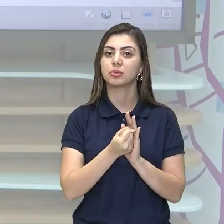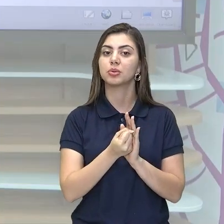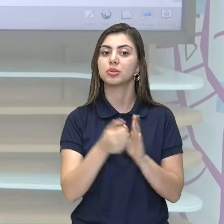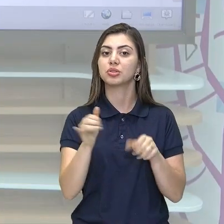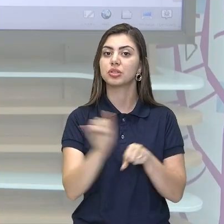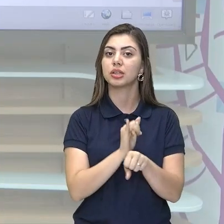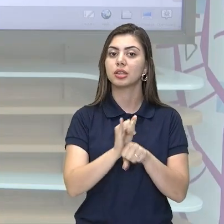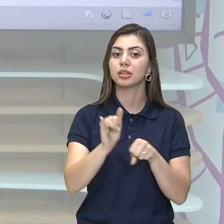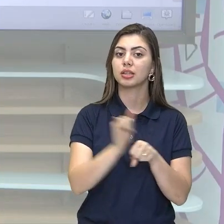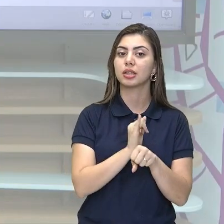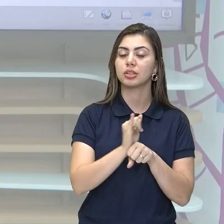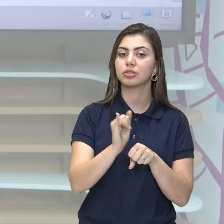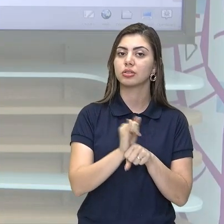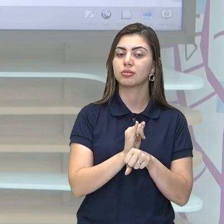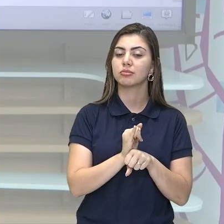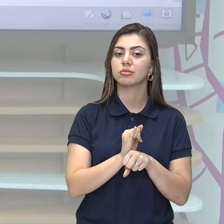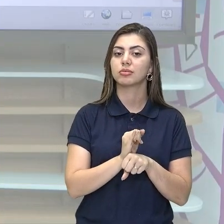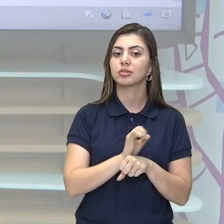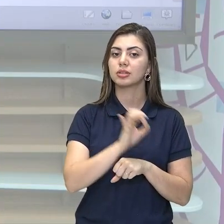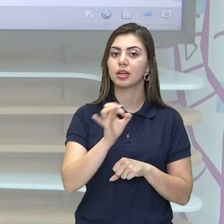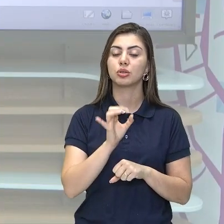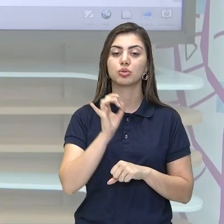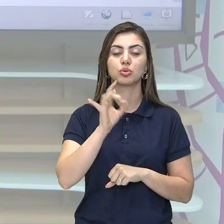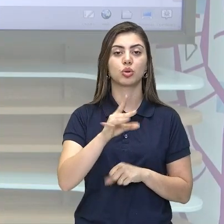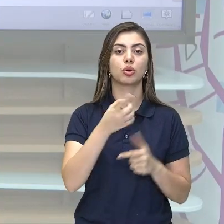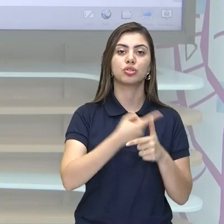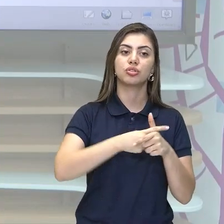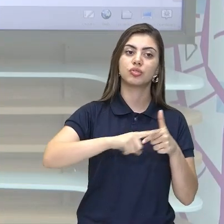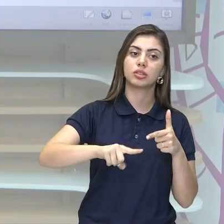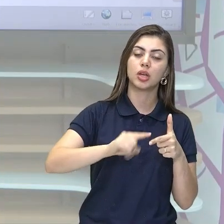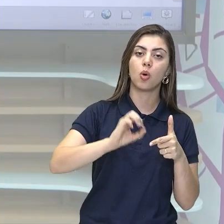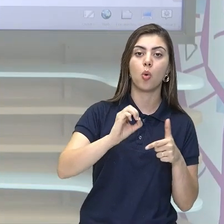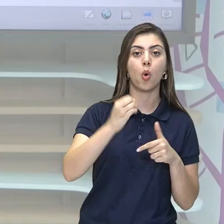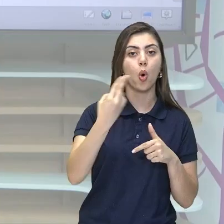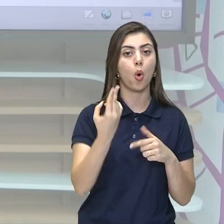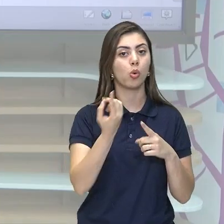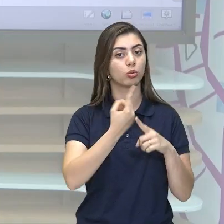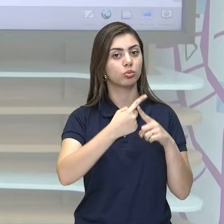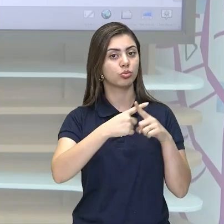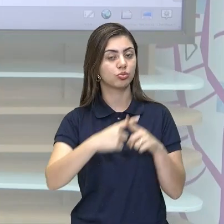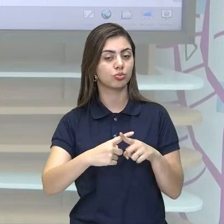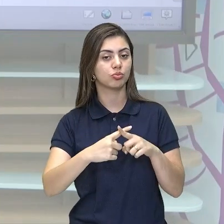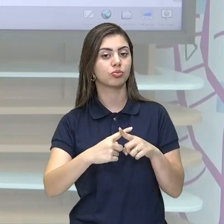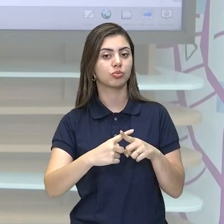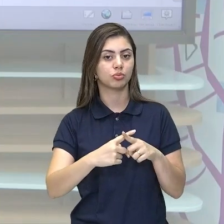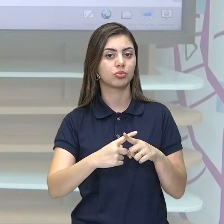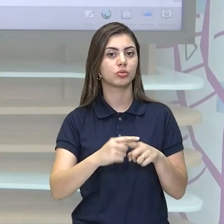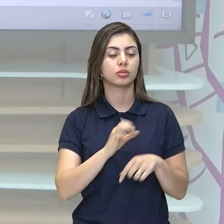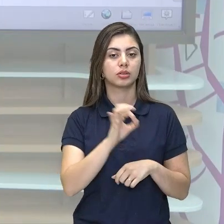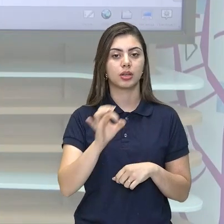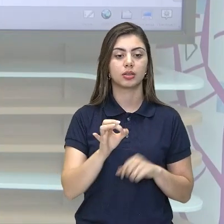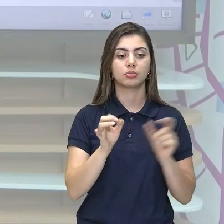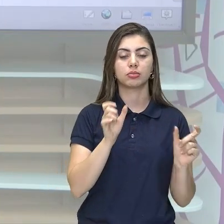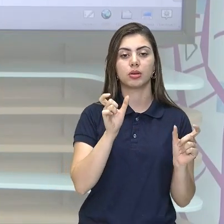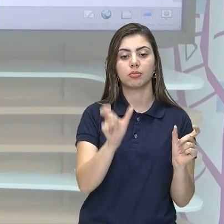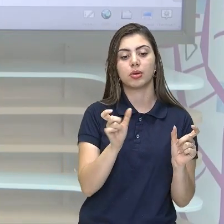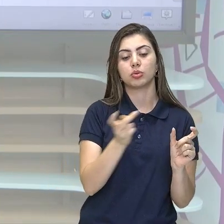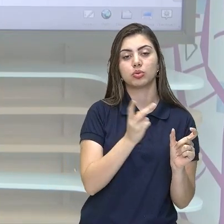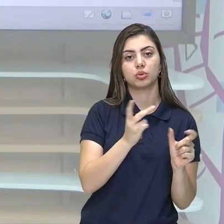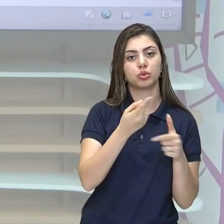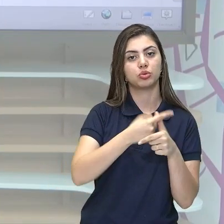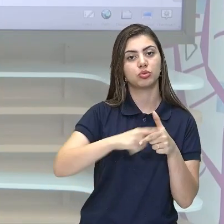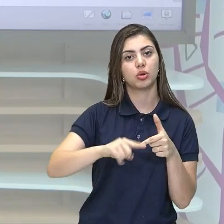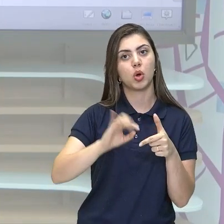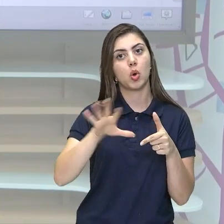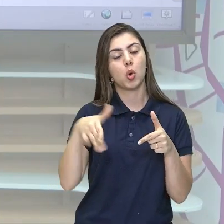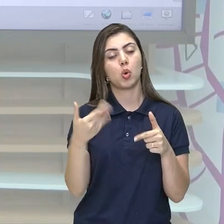Jogo de sinal só vale para essas situações. Dois sinais juntos, multiplicação,